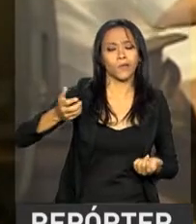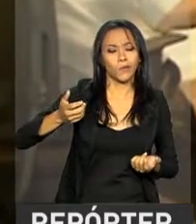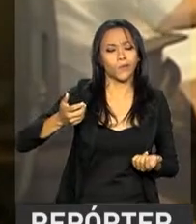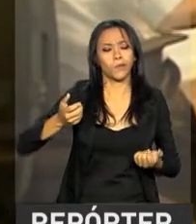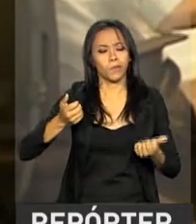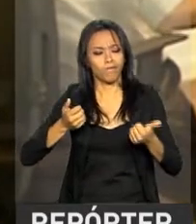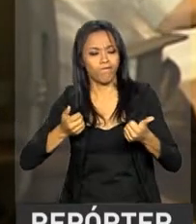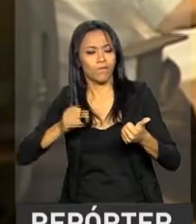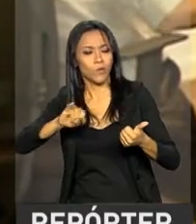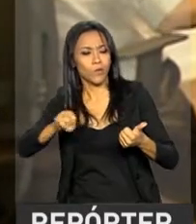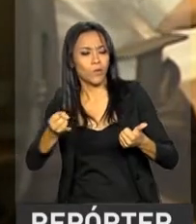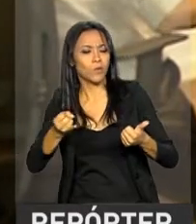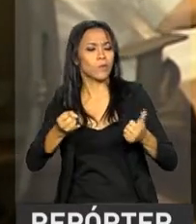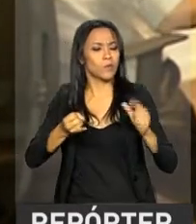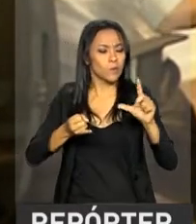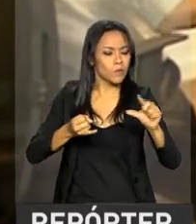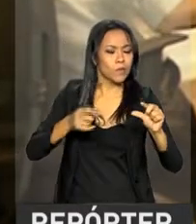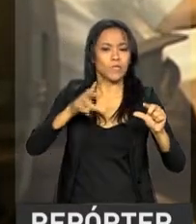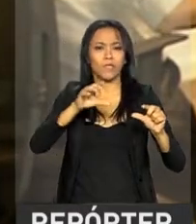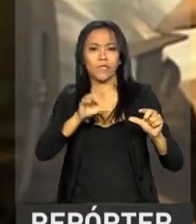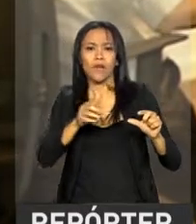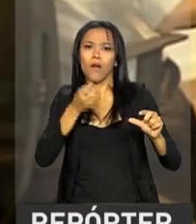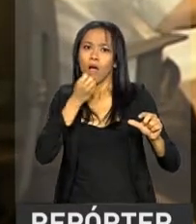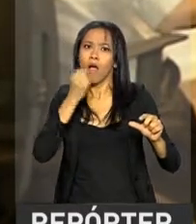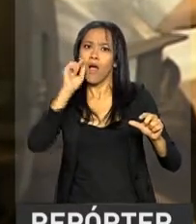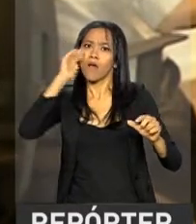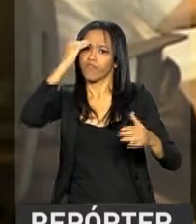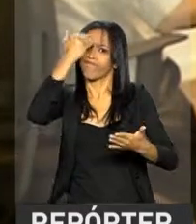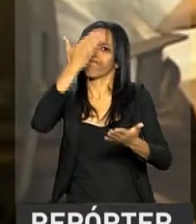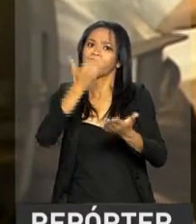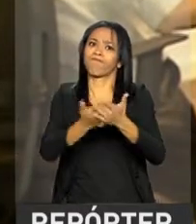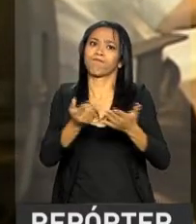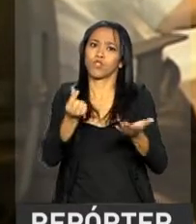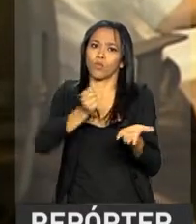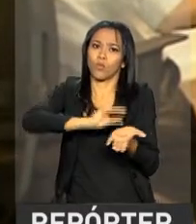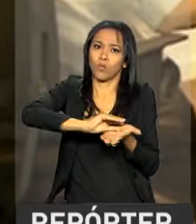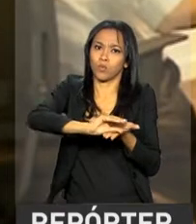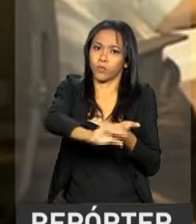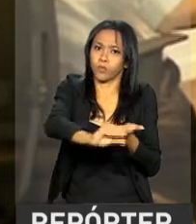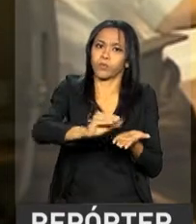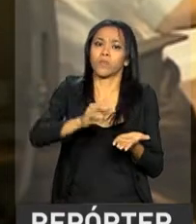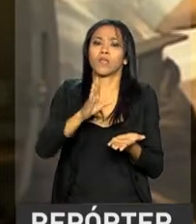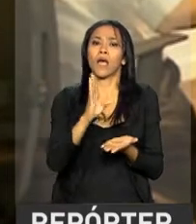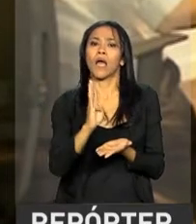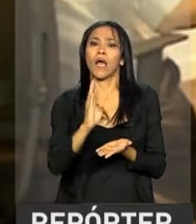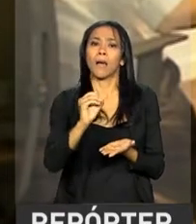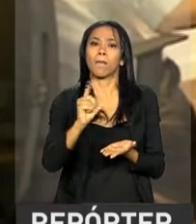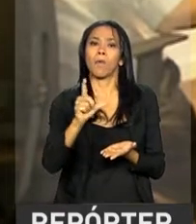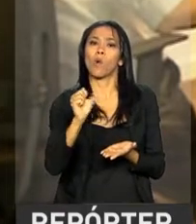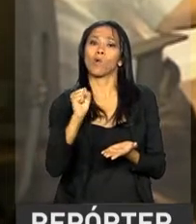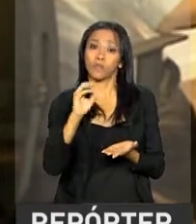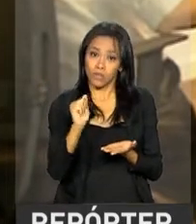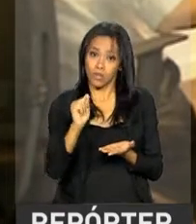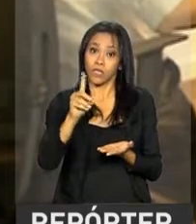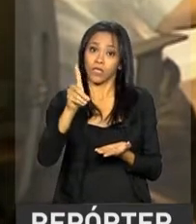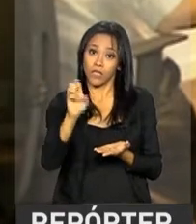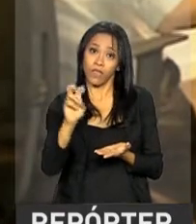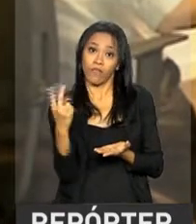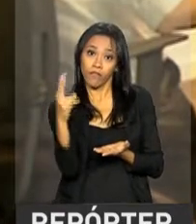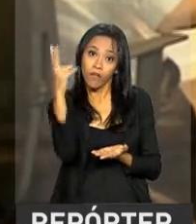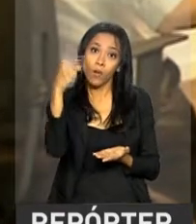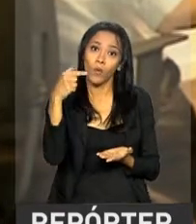da taxa selic já começam a investir em bolsa justamente porque não há rentabilidade da renda fixa